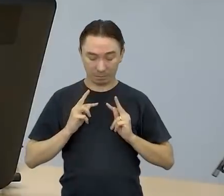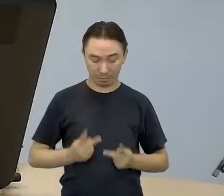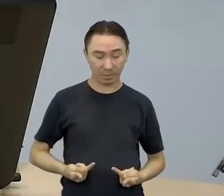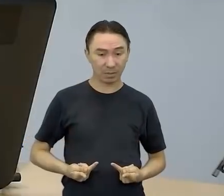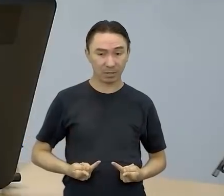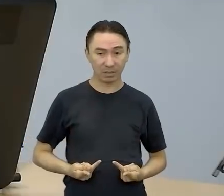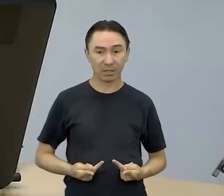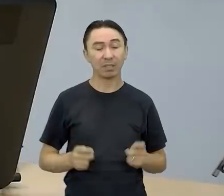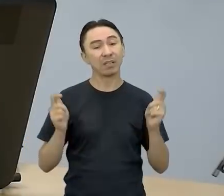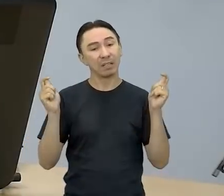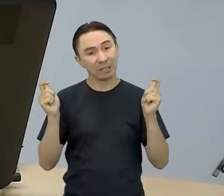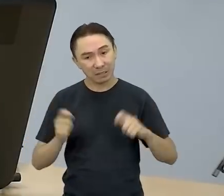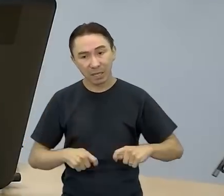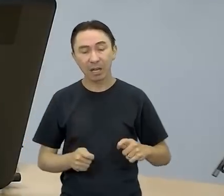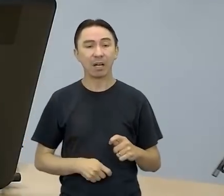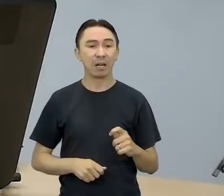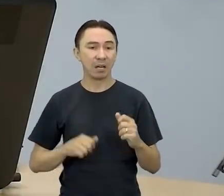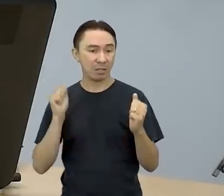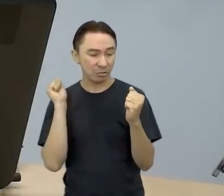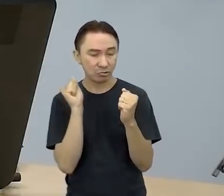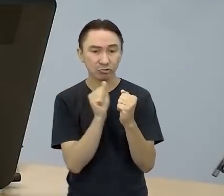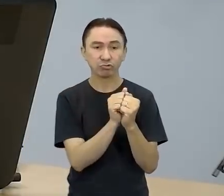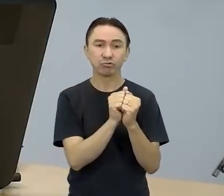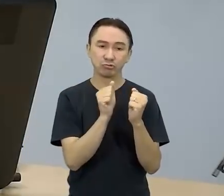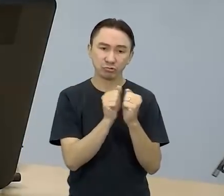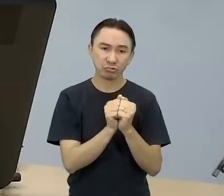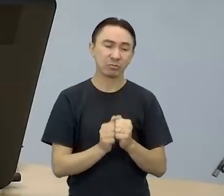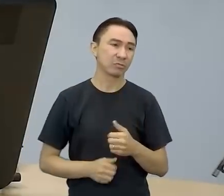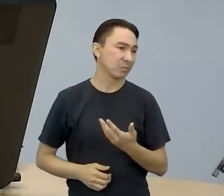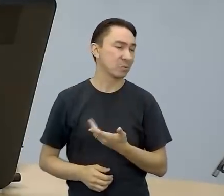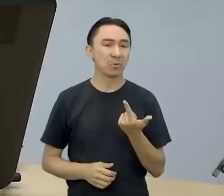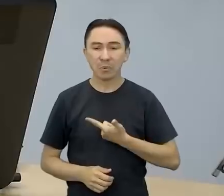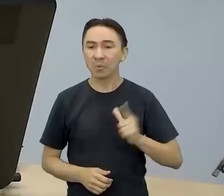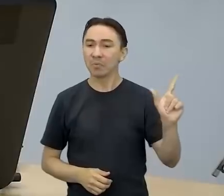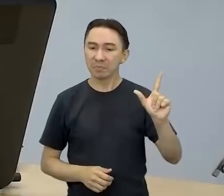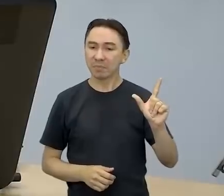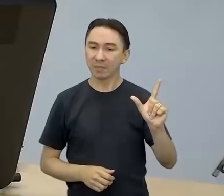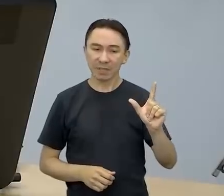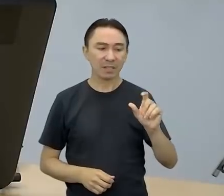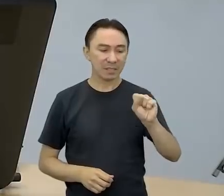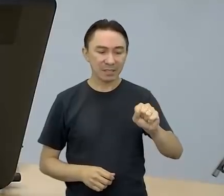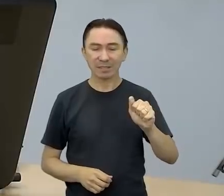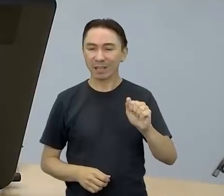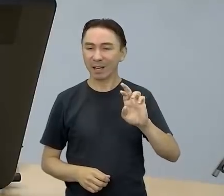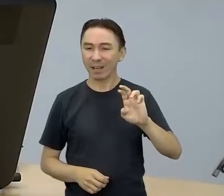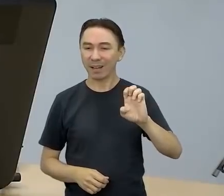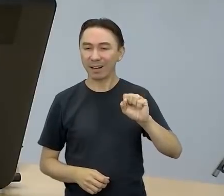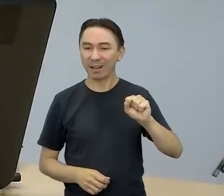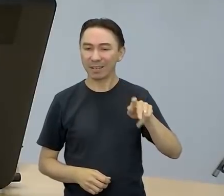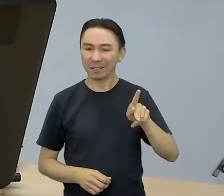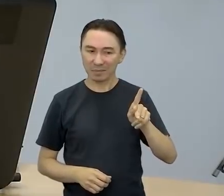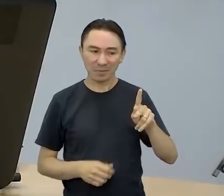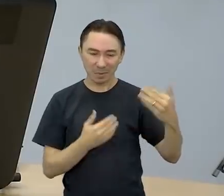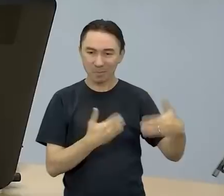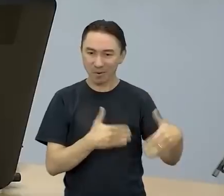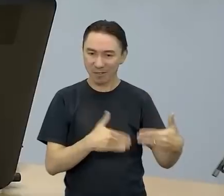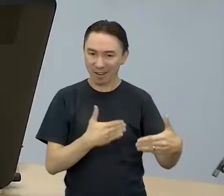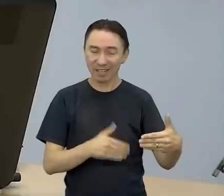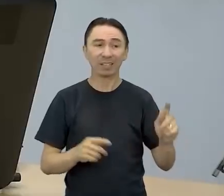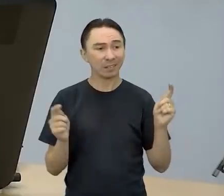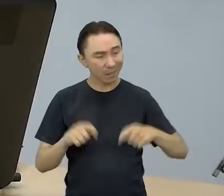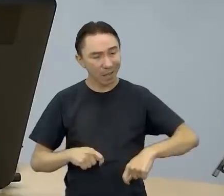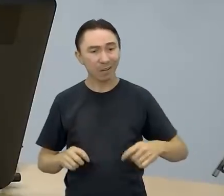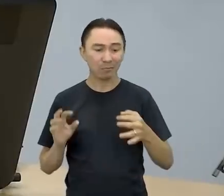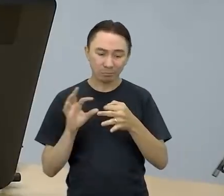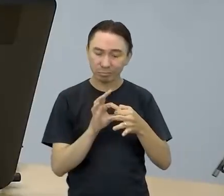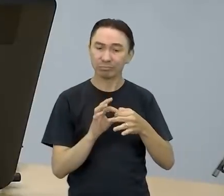ela consegue apoiar aí a avaliação diagnóstica de entrada, o SARESP, enfim, todas essas avaliações externas. Mas a gente tem aí